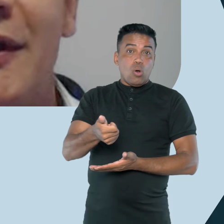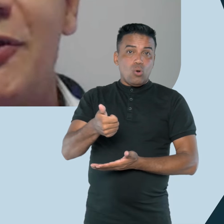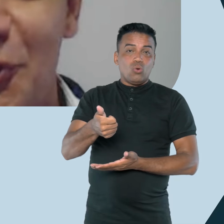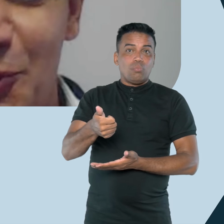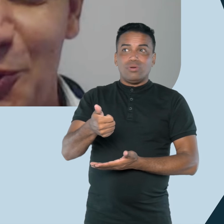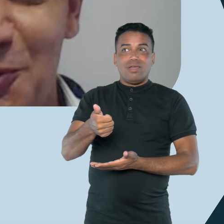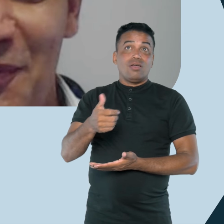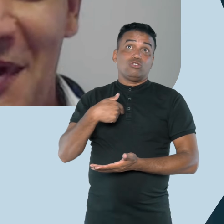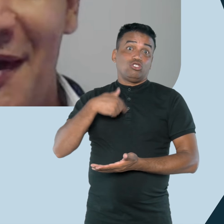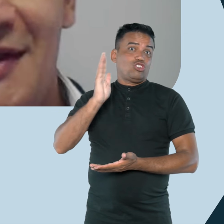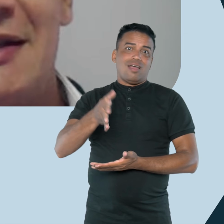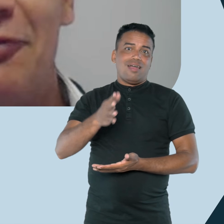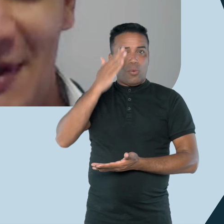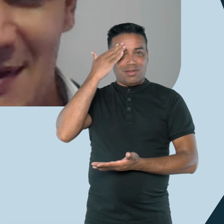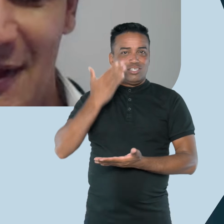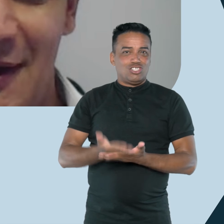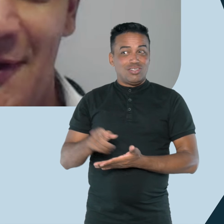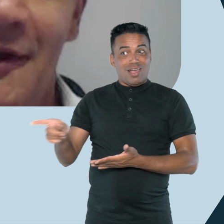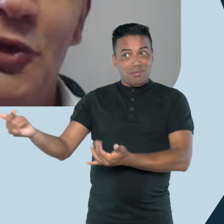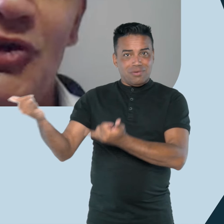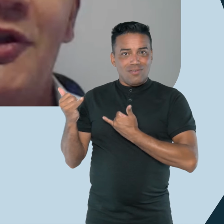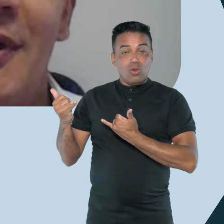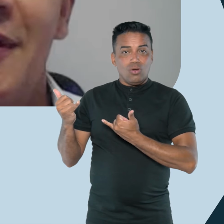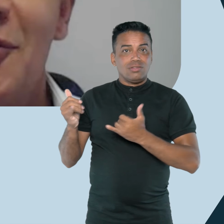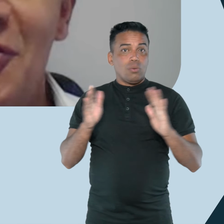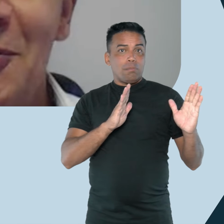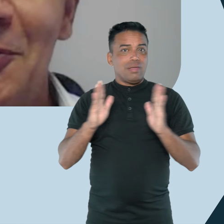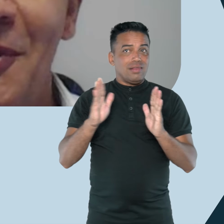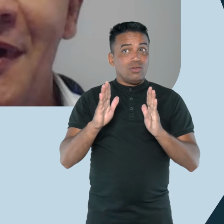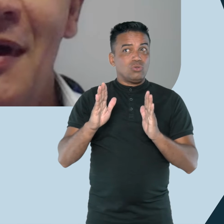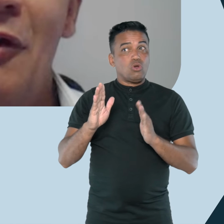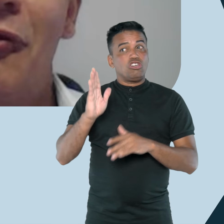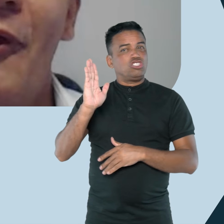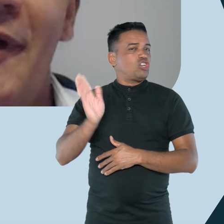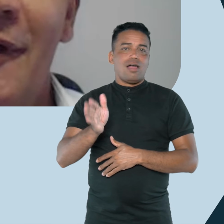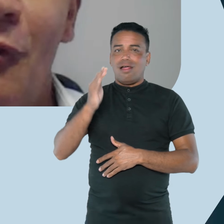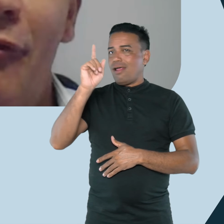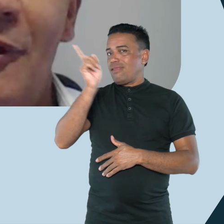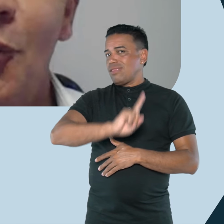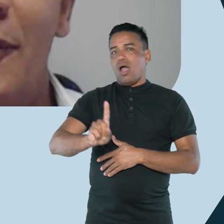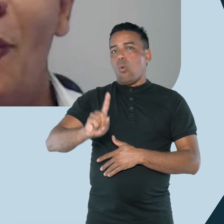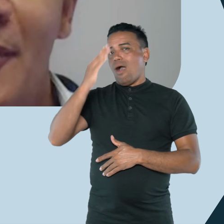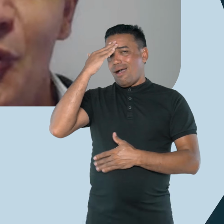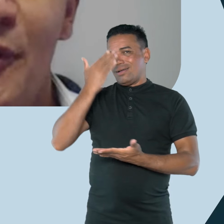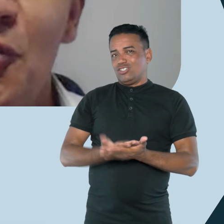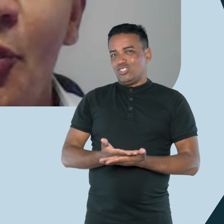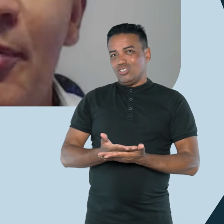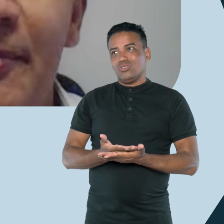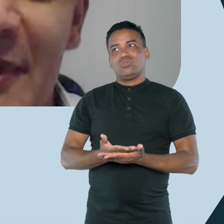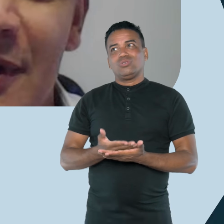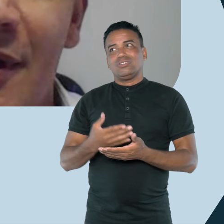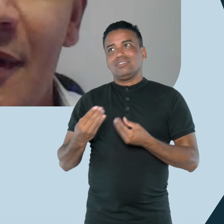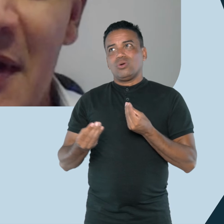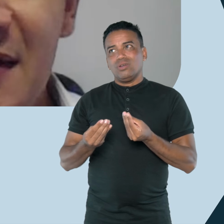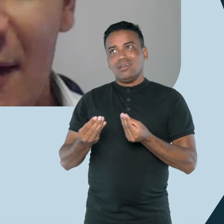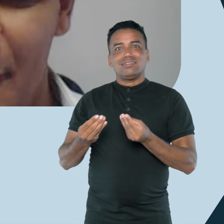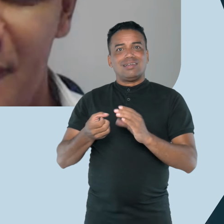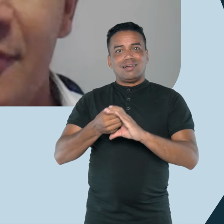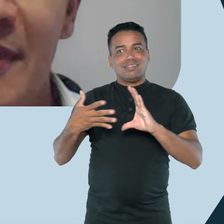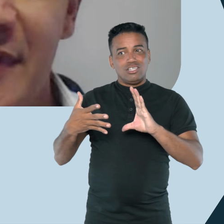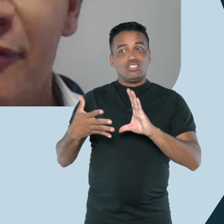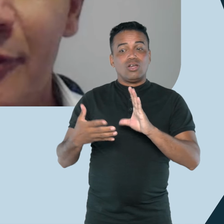não acredito. E essa fase dela, eu já não acredito, foi o fator que começou a esculpir